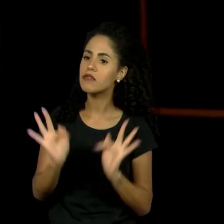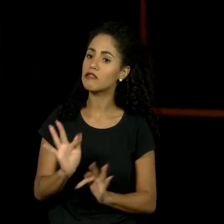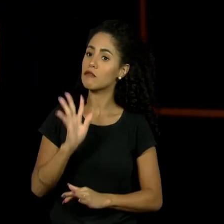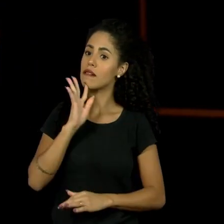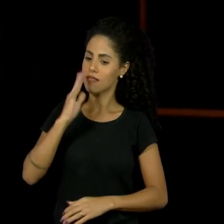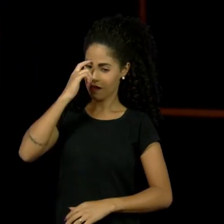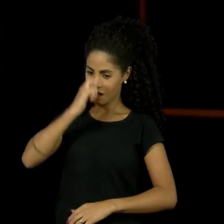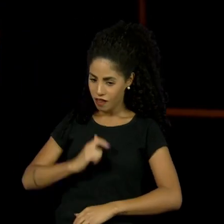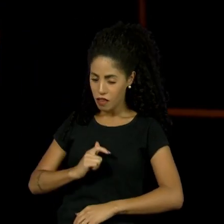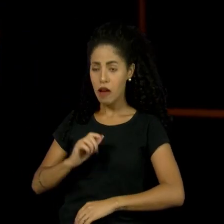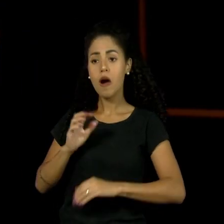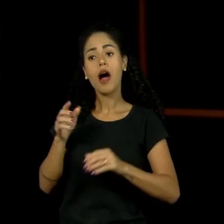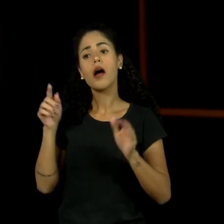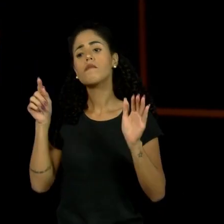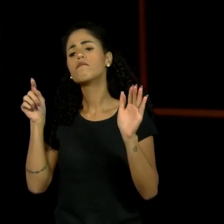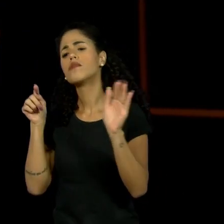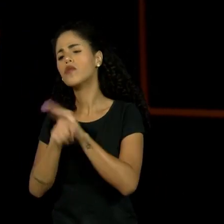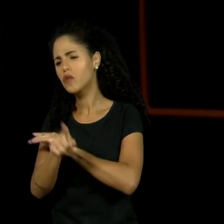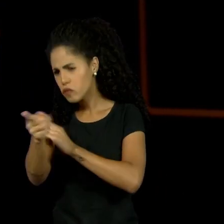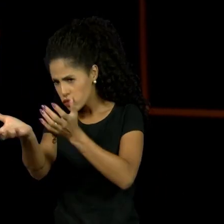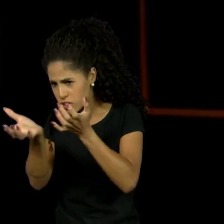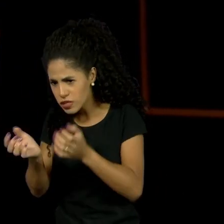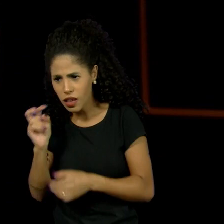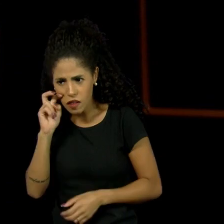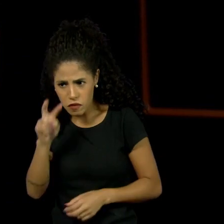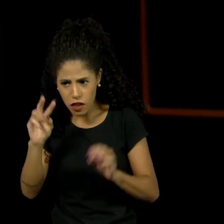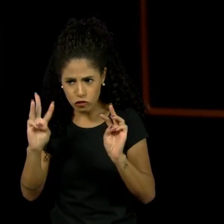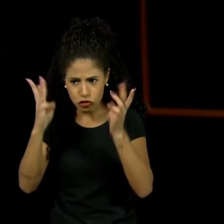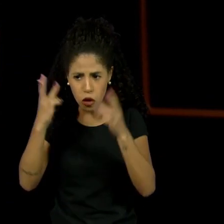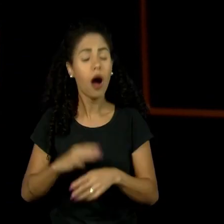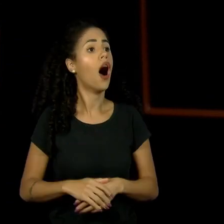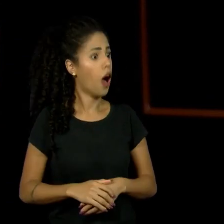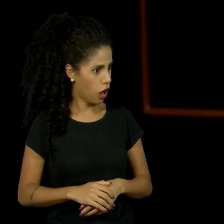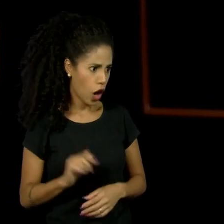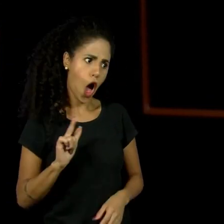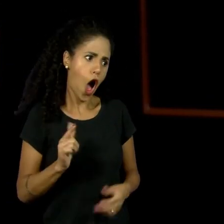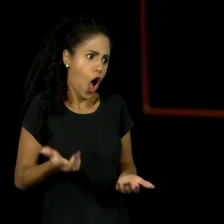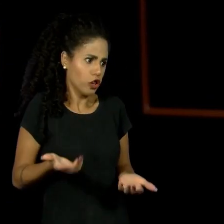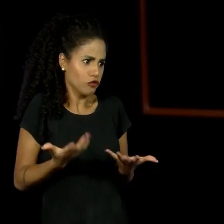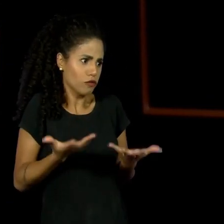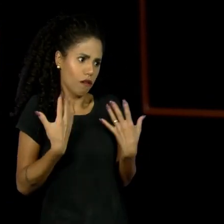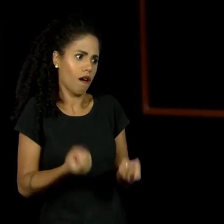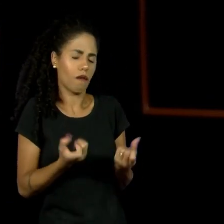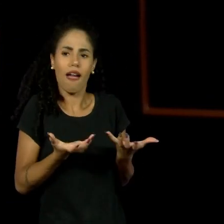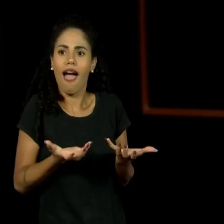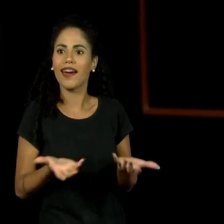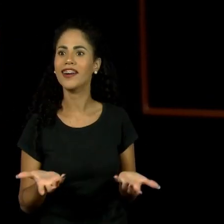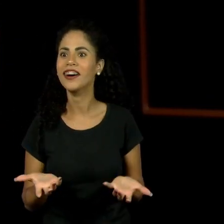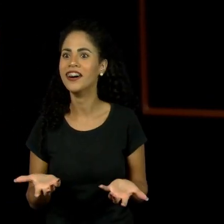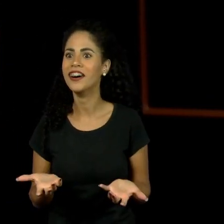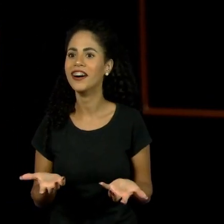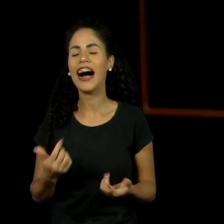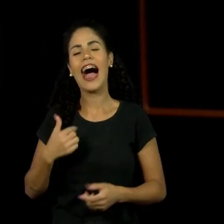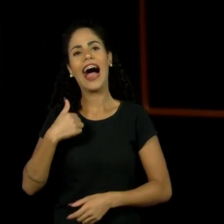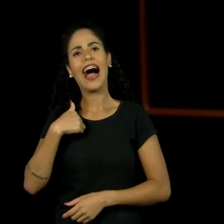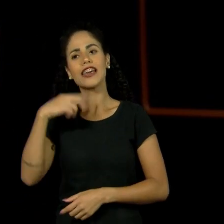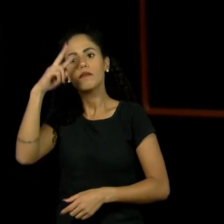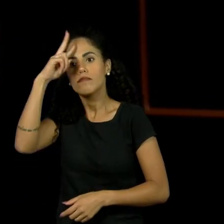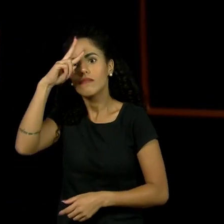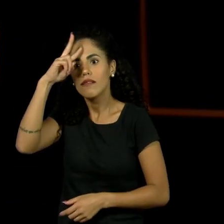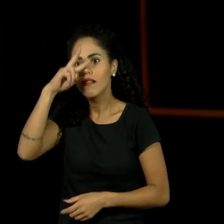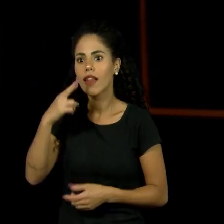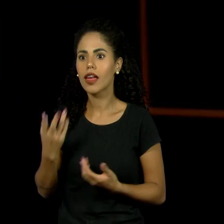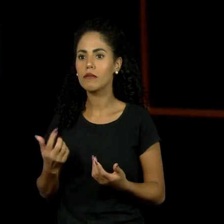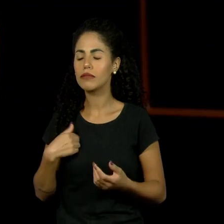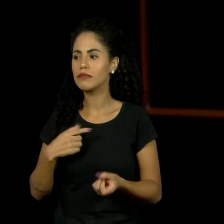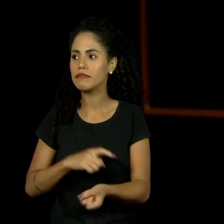conhecer. E ele perguntou se eu queria assistir o espetáculo. Eu falei assim, lógico. E eu lembro que eu fiquei tão